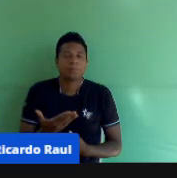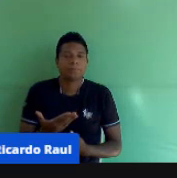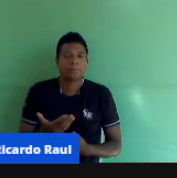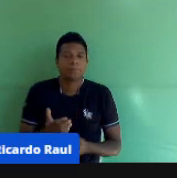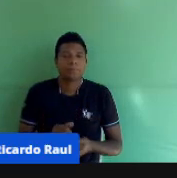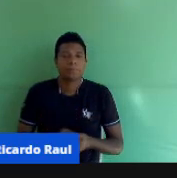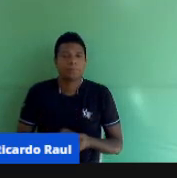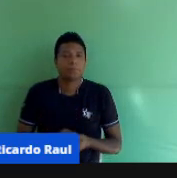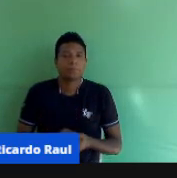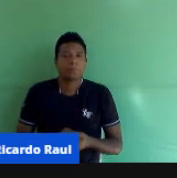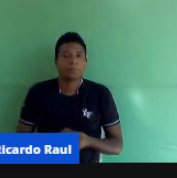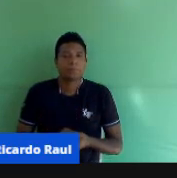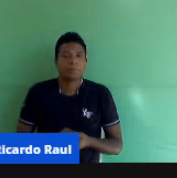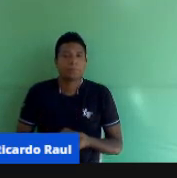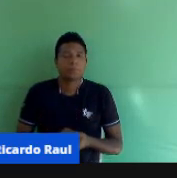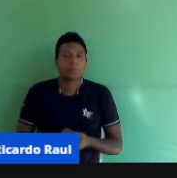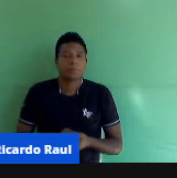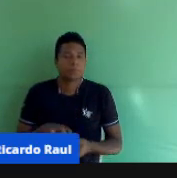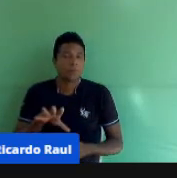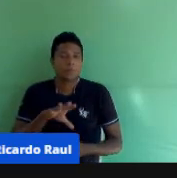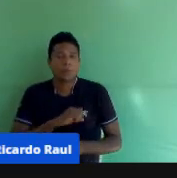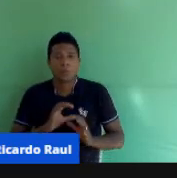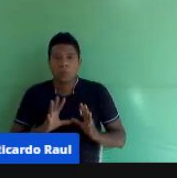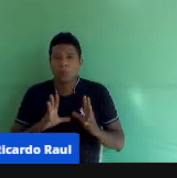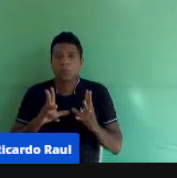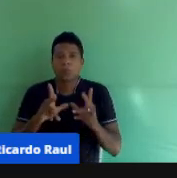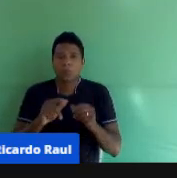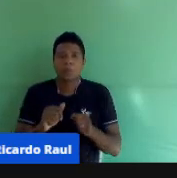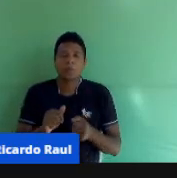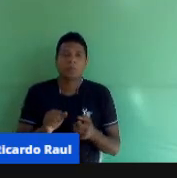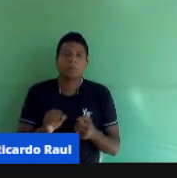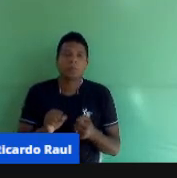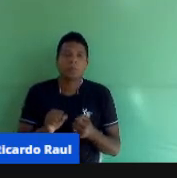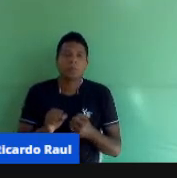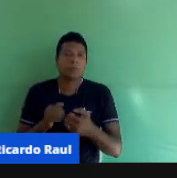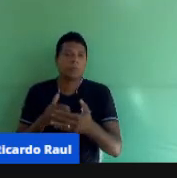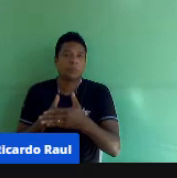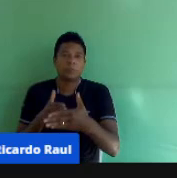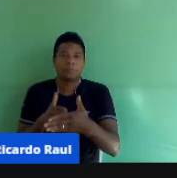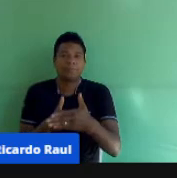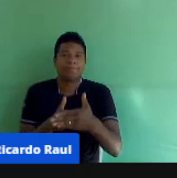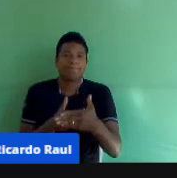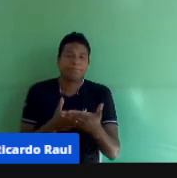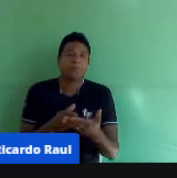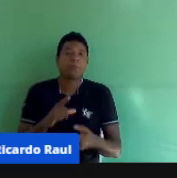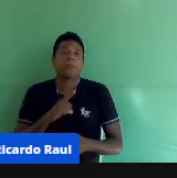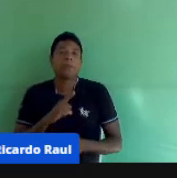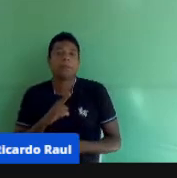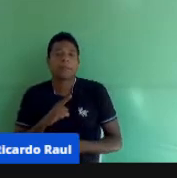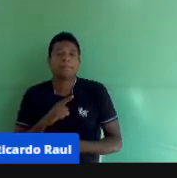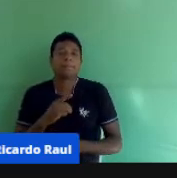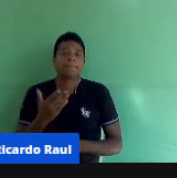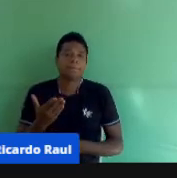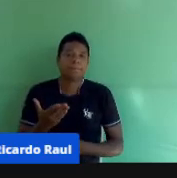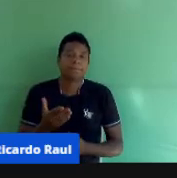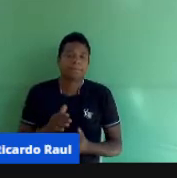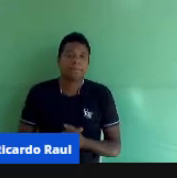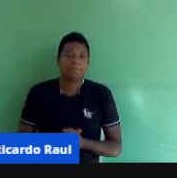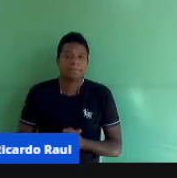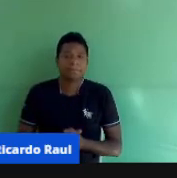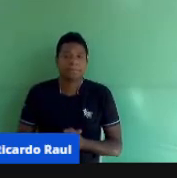óbvio, a gente gostaria que todos tivessem, mas a gente também não pode se limitar apenas a isso. E os que têm, nós vamos alejar eles